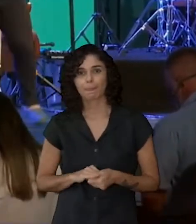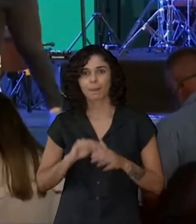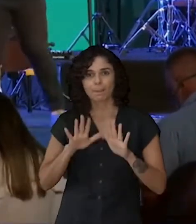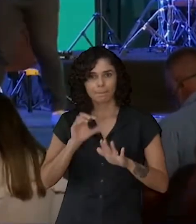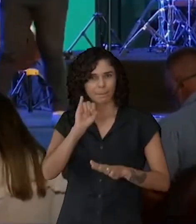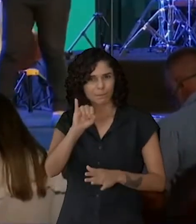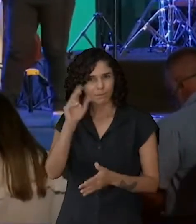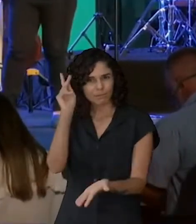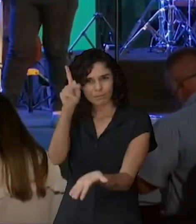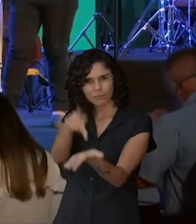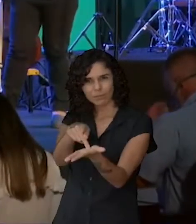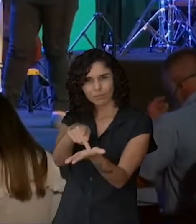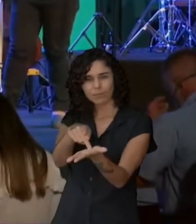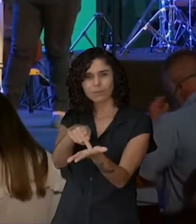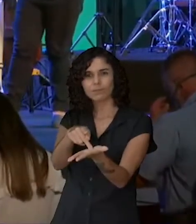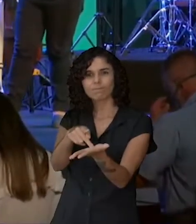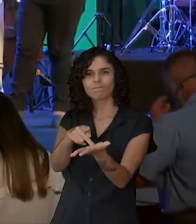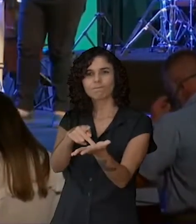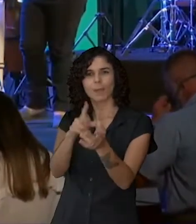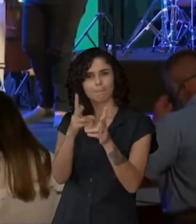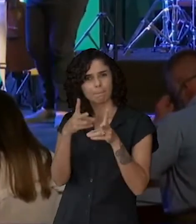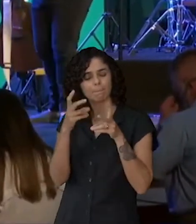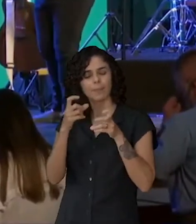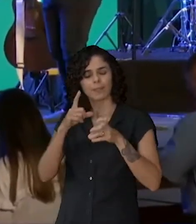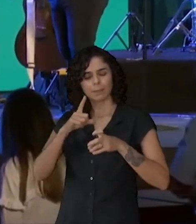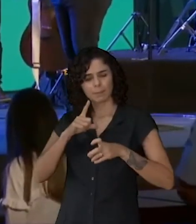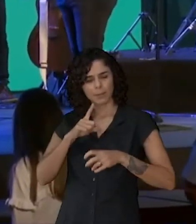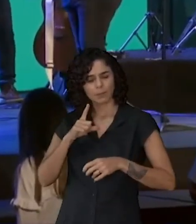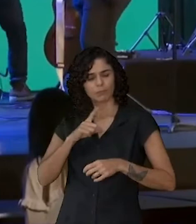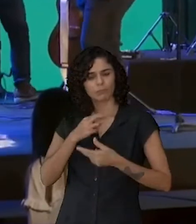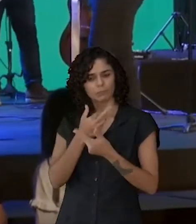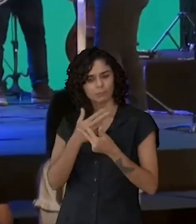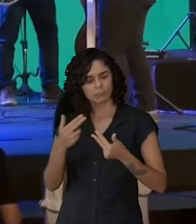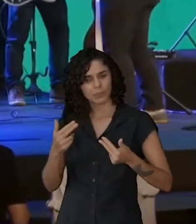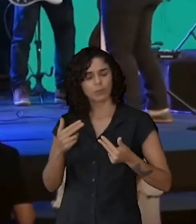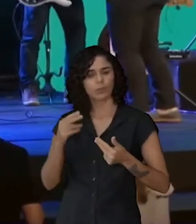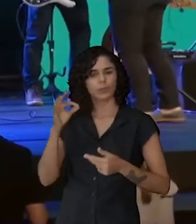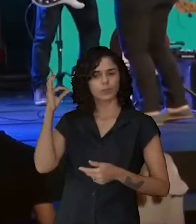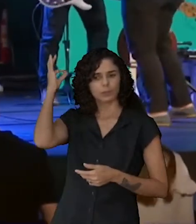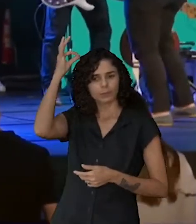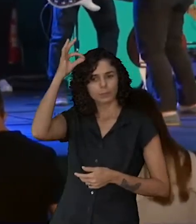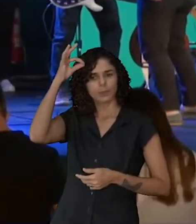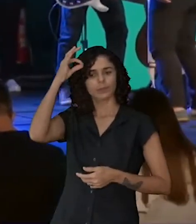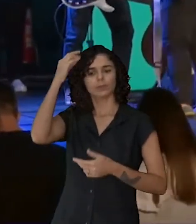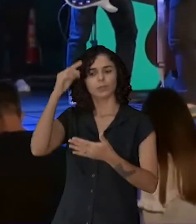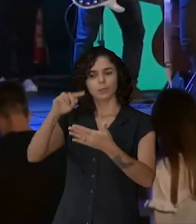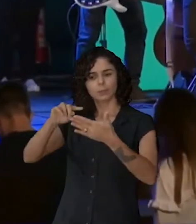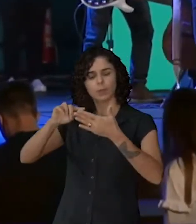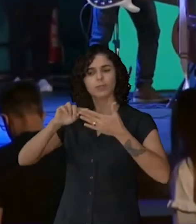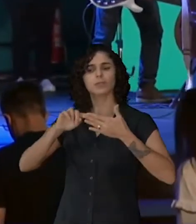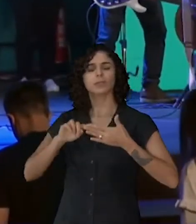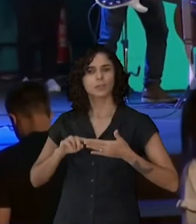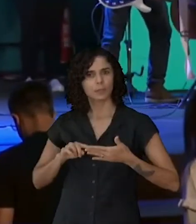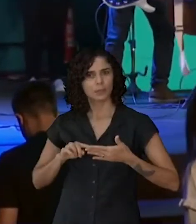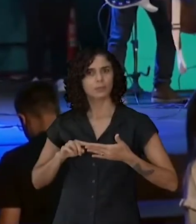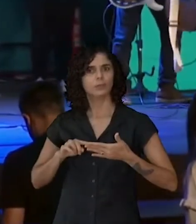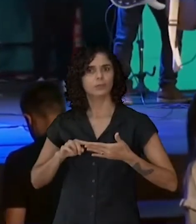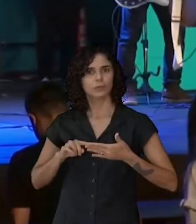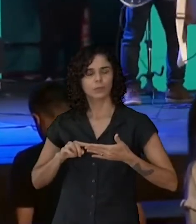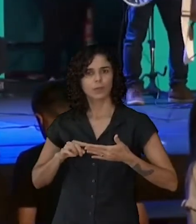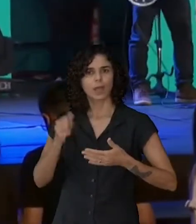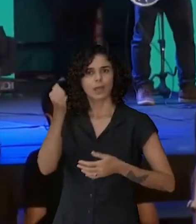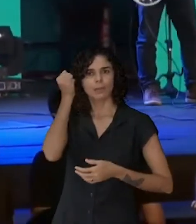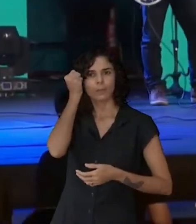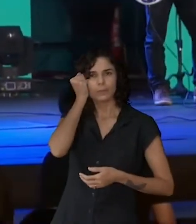você tem coisas que você sabe que o Espírito está trazendo arrependimento,